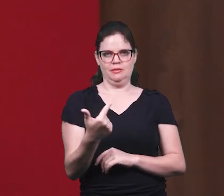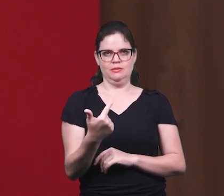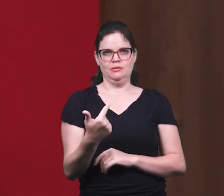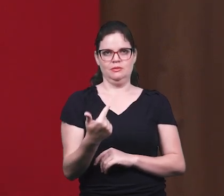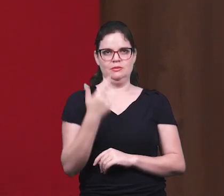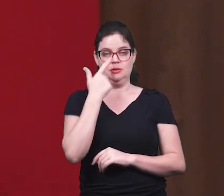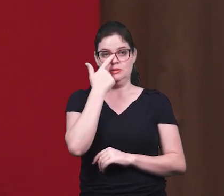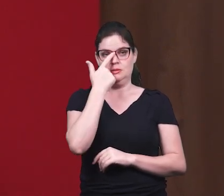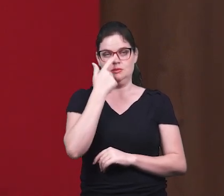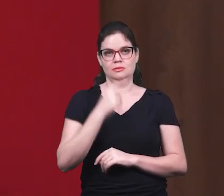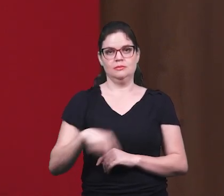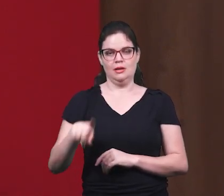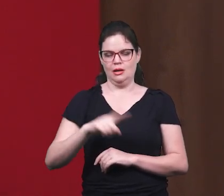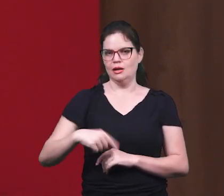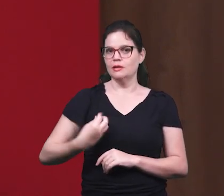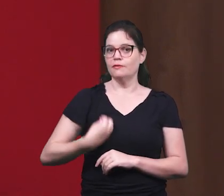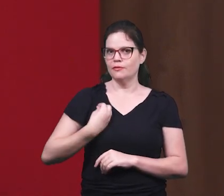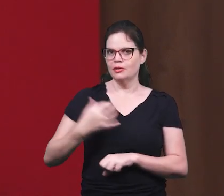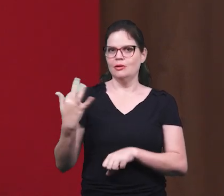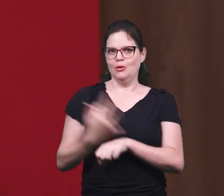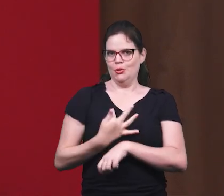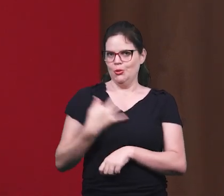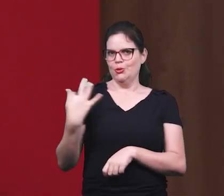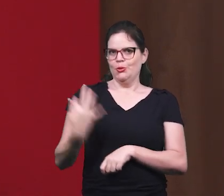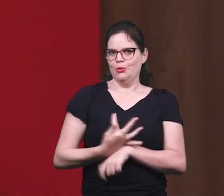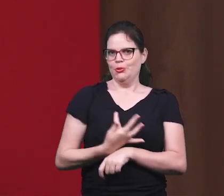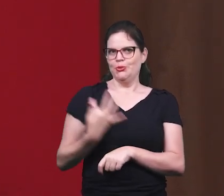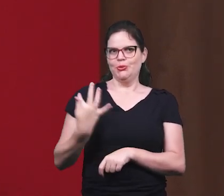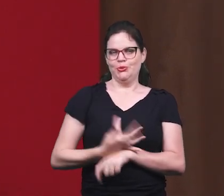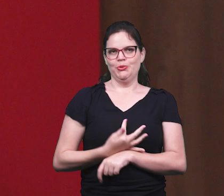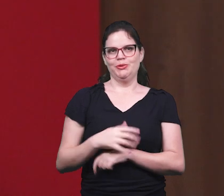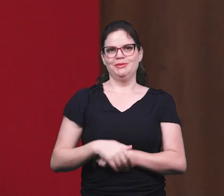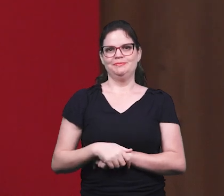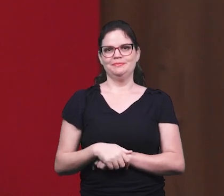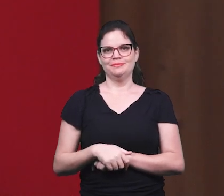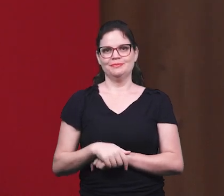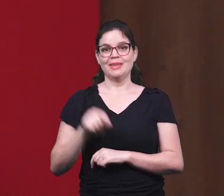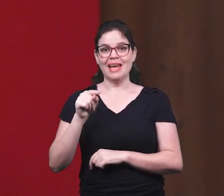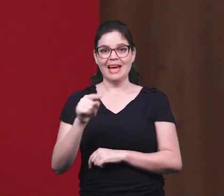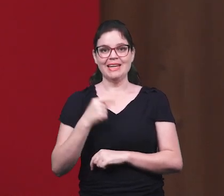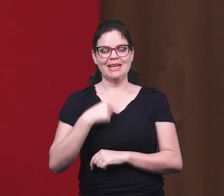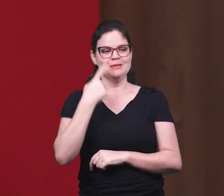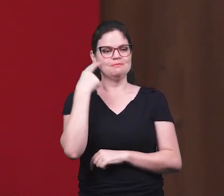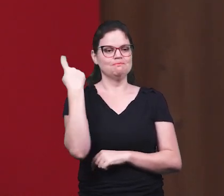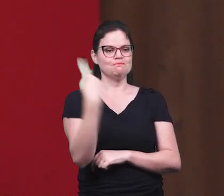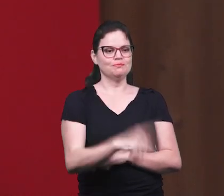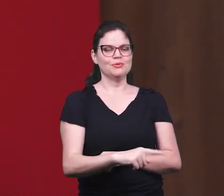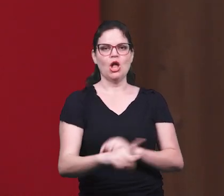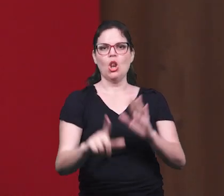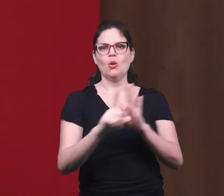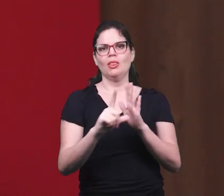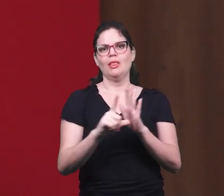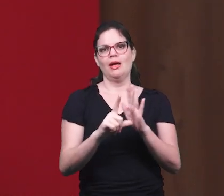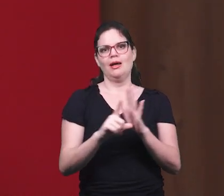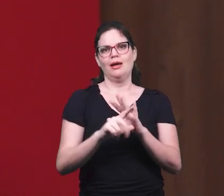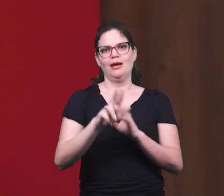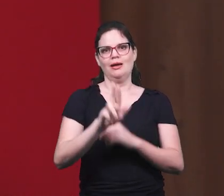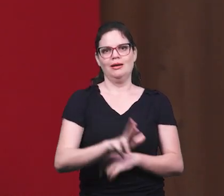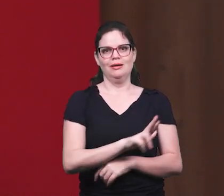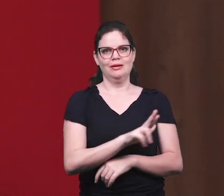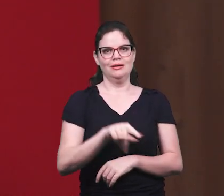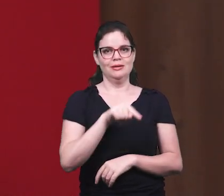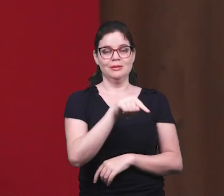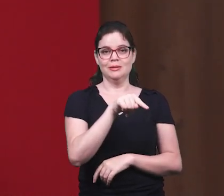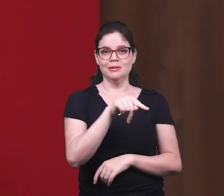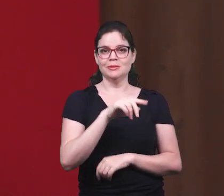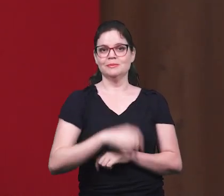1532, vê que eles sobreviveram, né? Eles conhecem a reforma de Lutero e eles